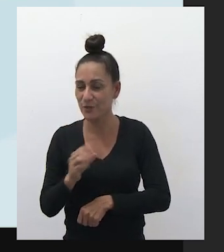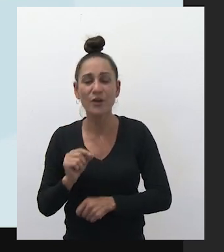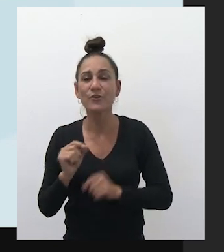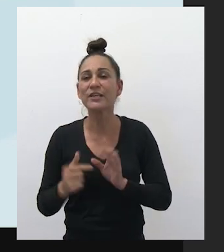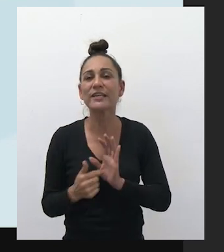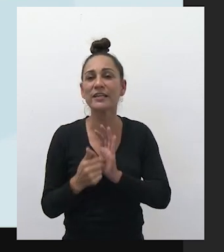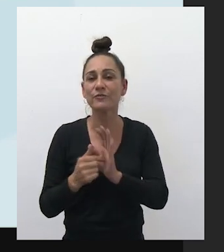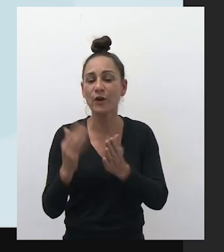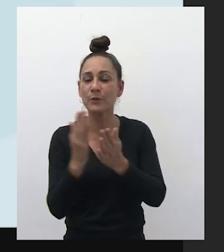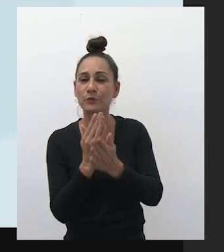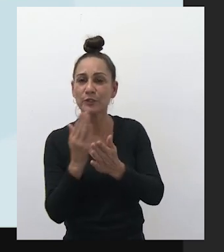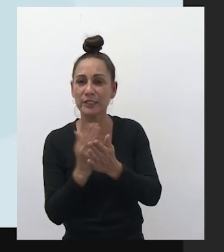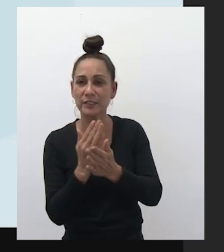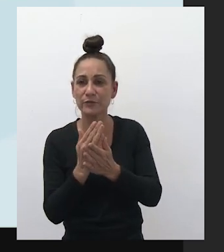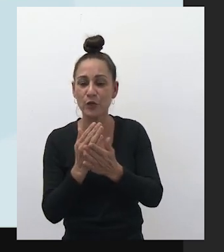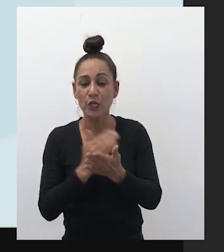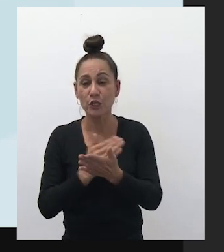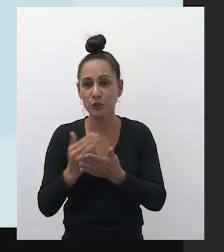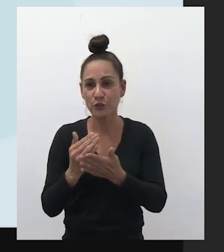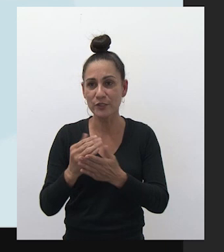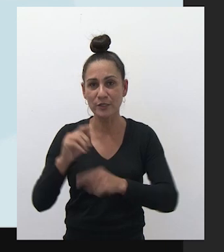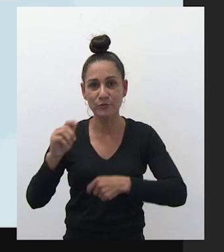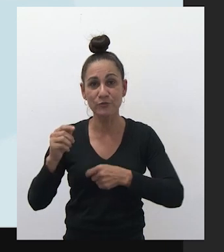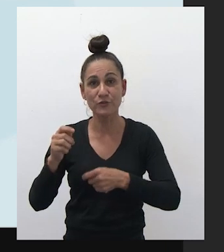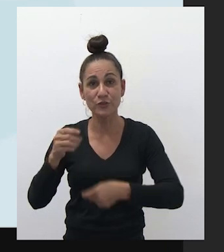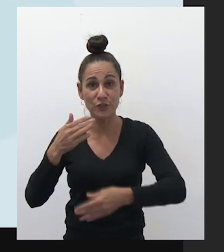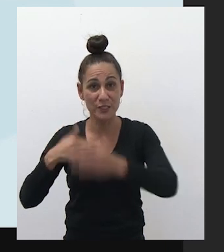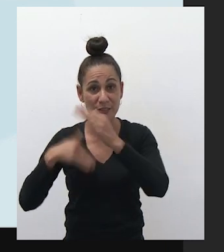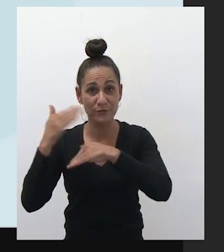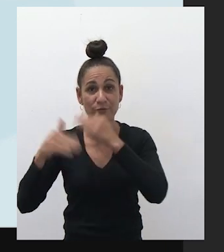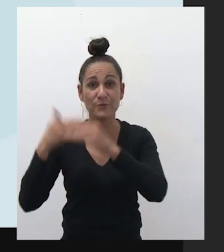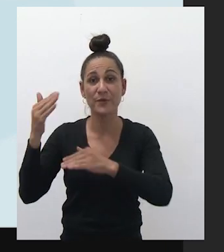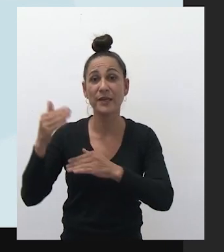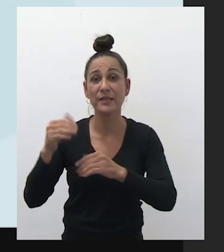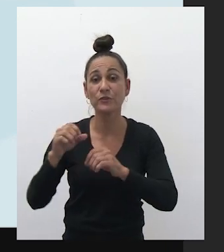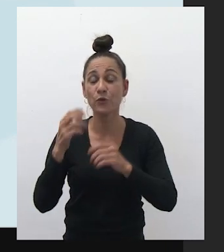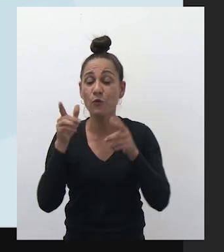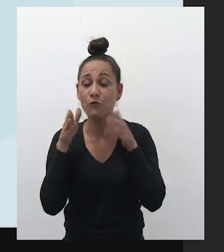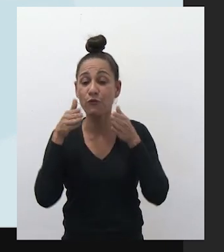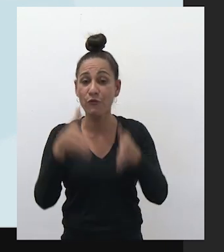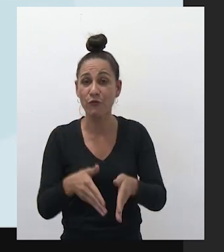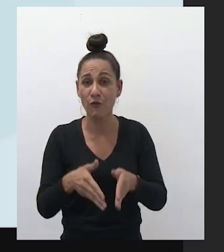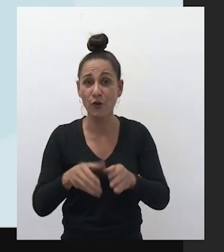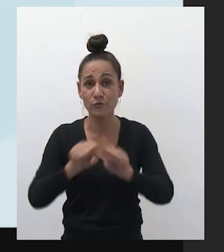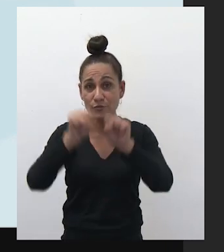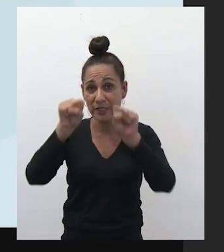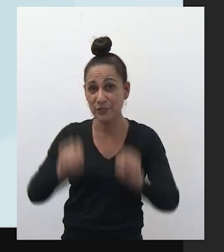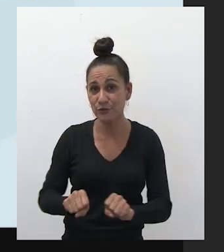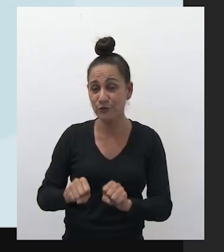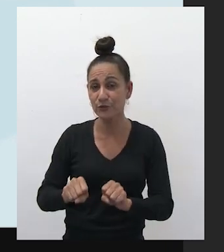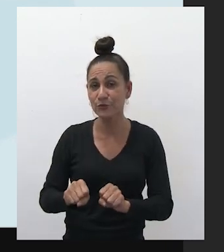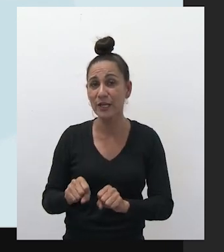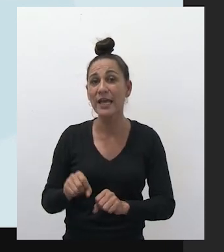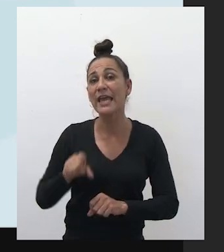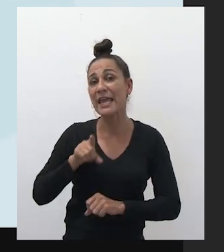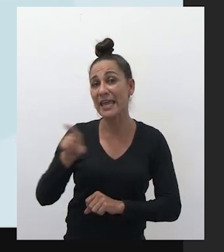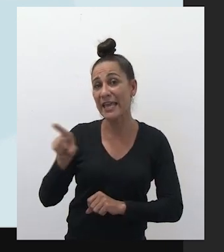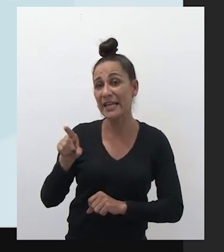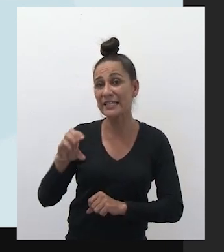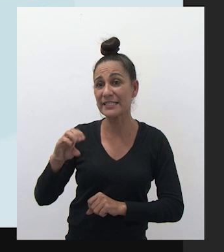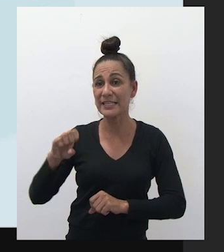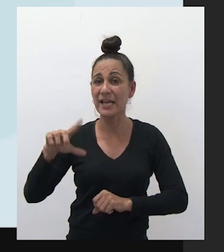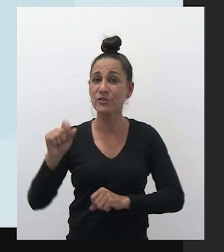no livro Introdução ao Desenvolvimento, Enfoque Histórico Estrutural? Celso Furtado diz, olha, se a gente falar